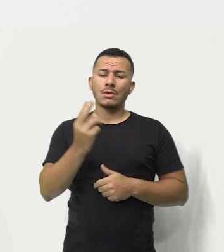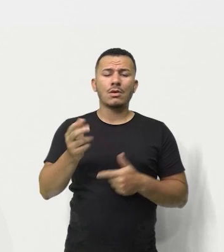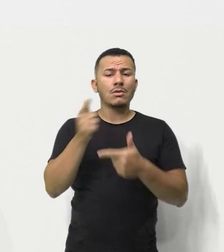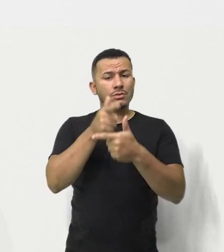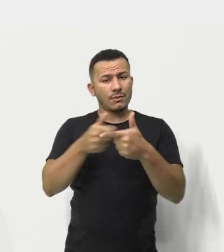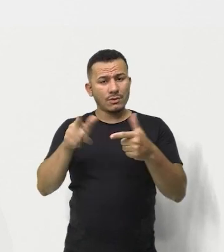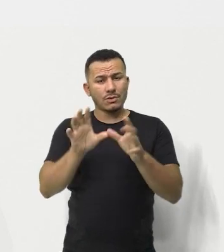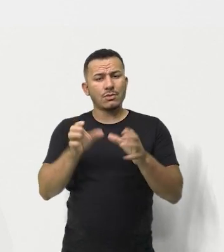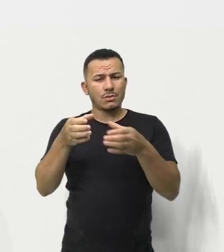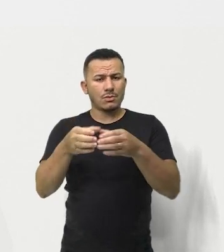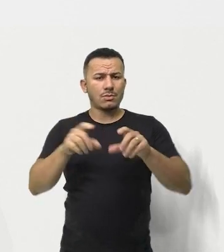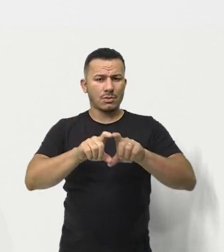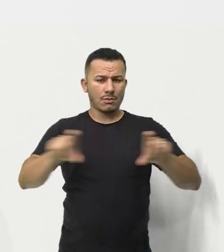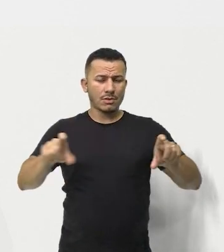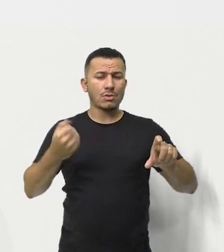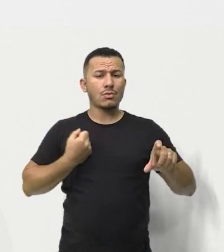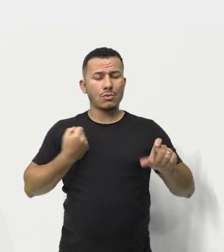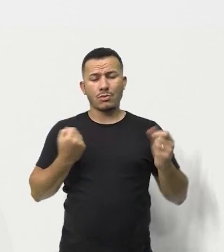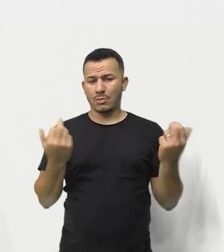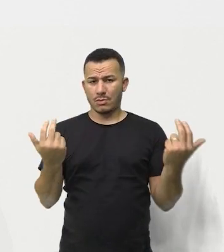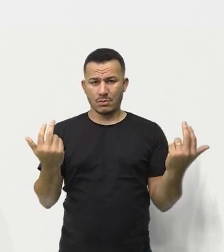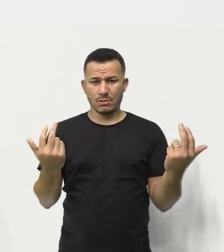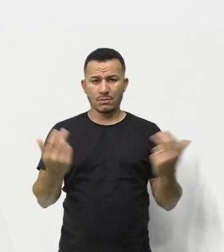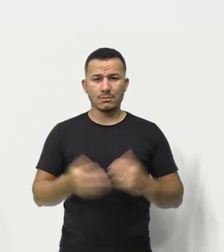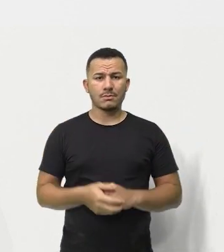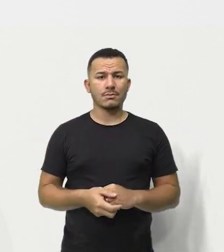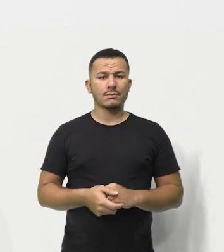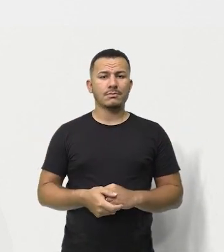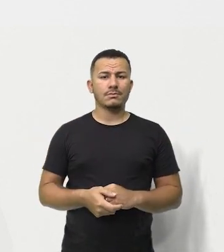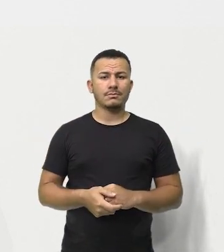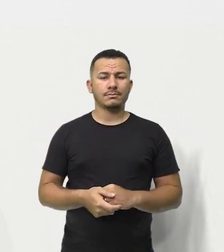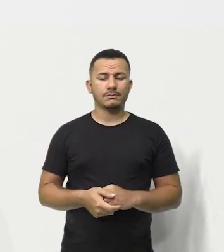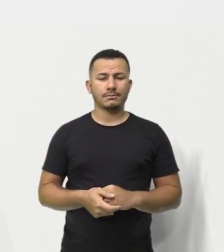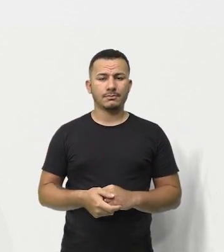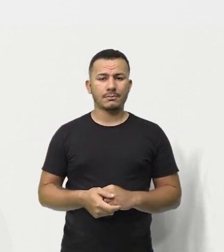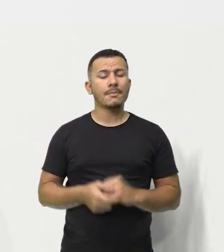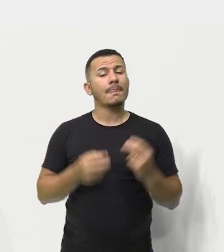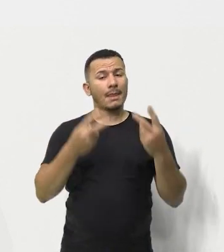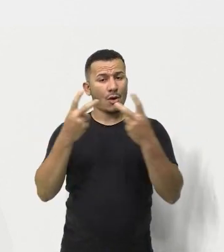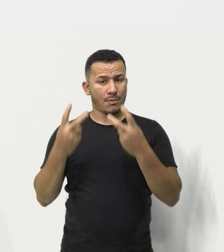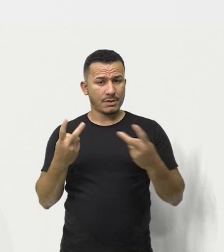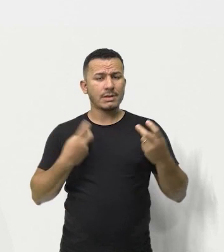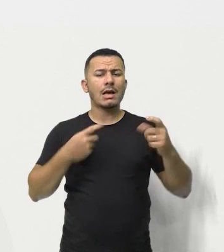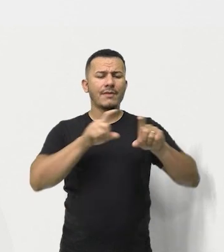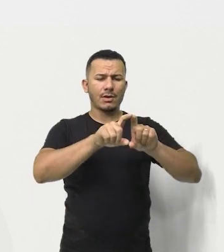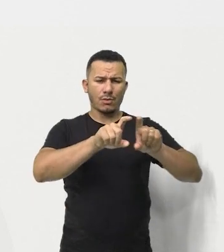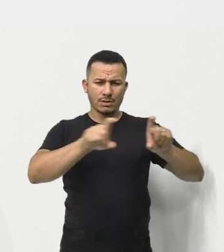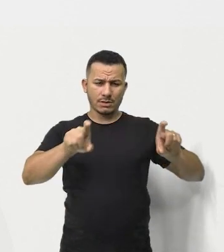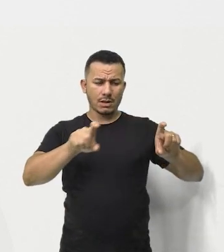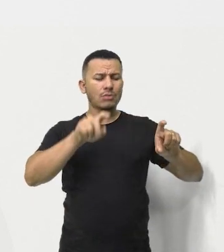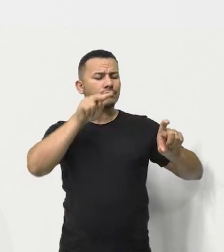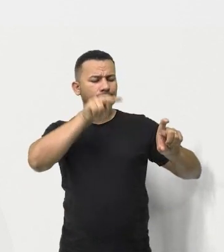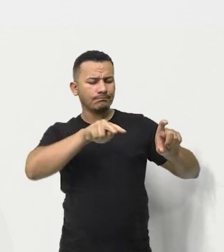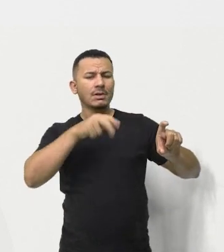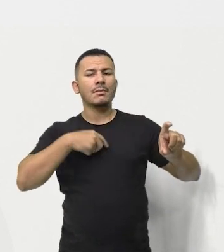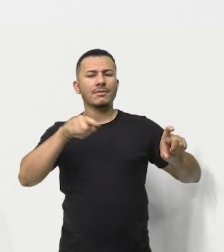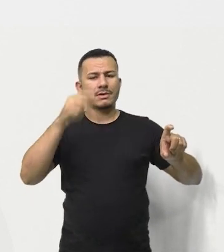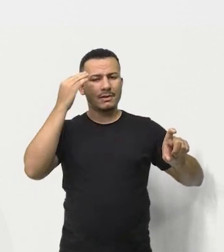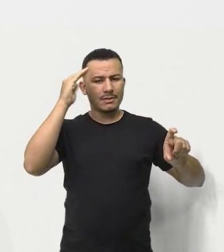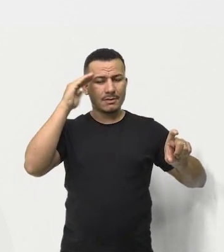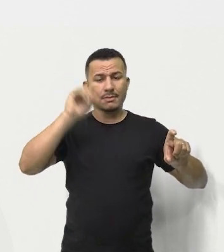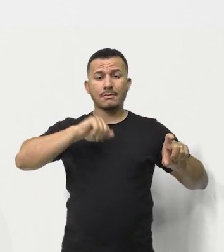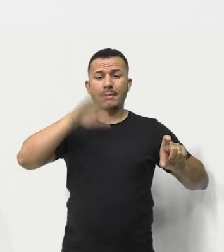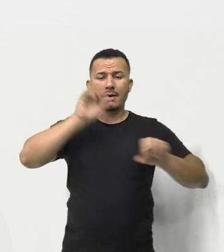da equação por o mesmo valor. Observe a solução das equações a seguir para entender melhor